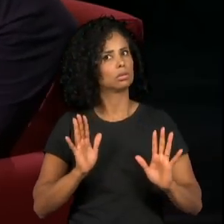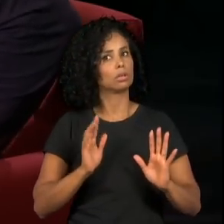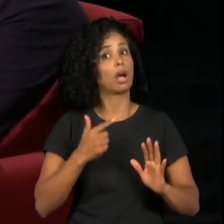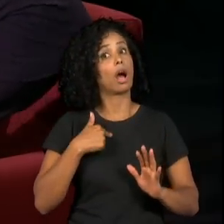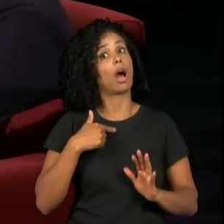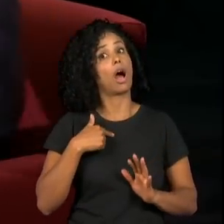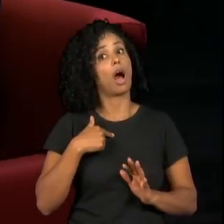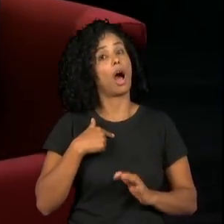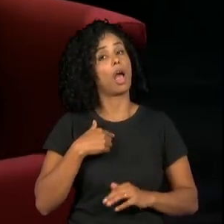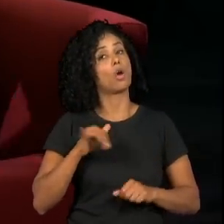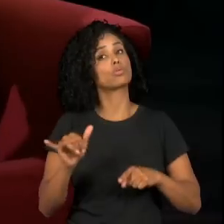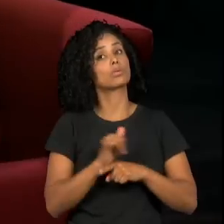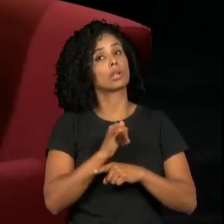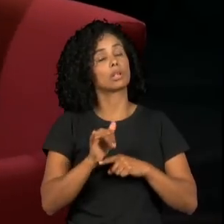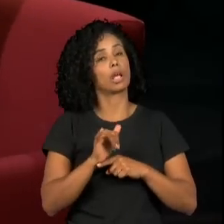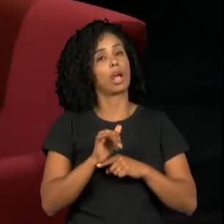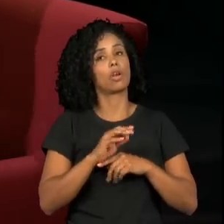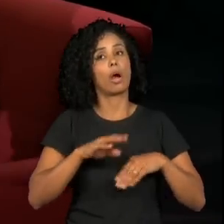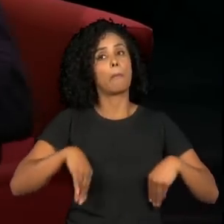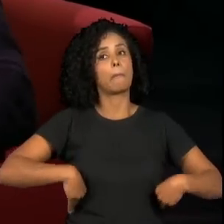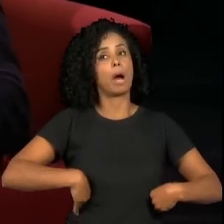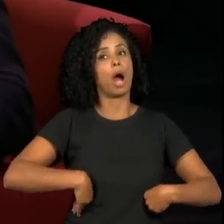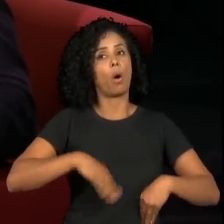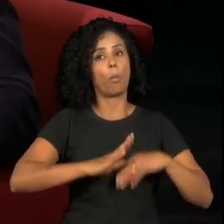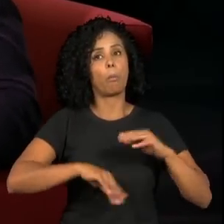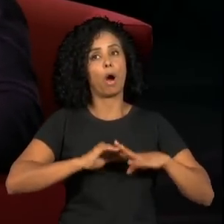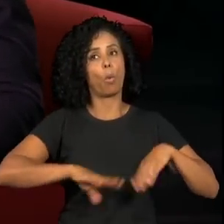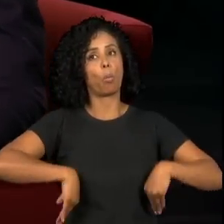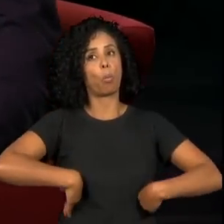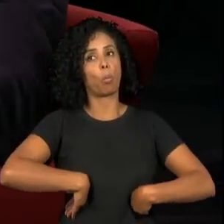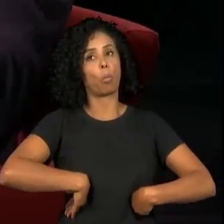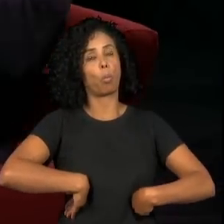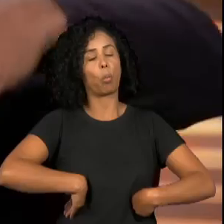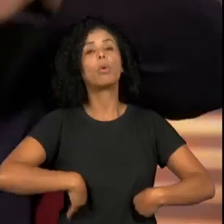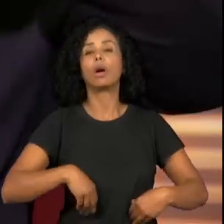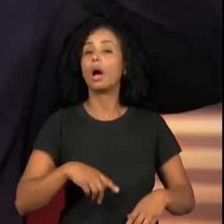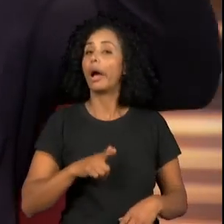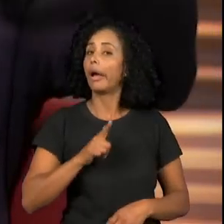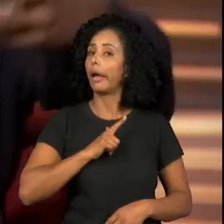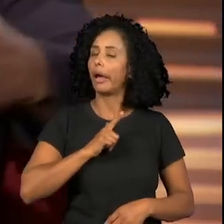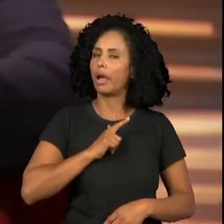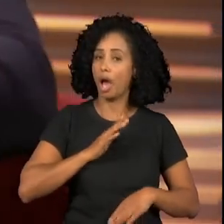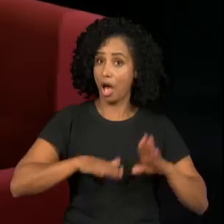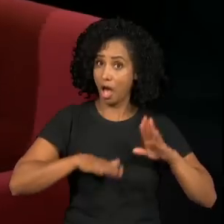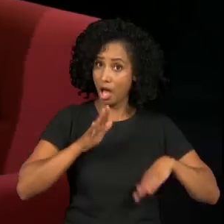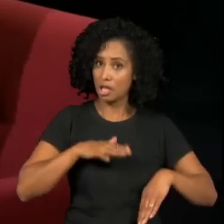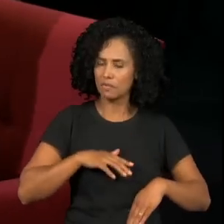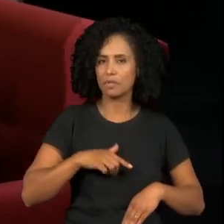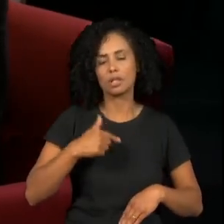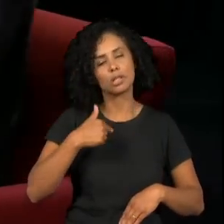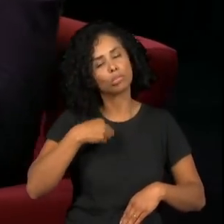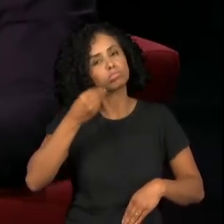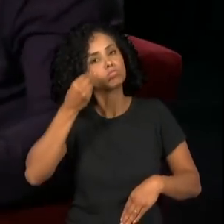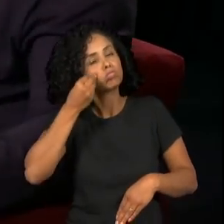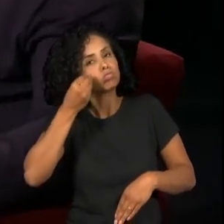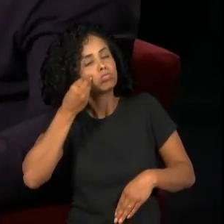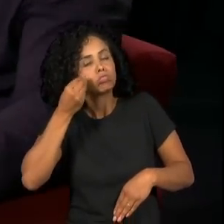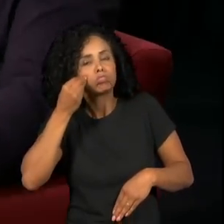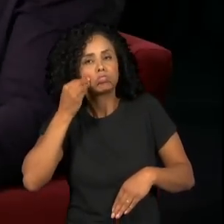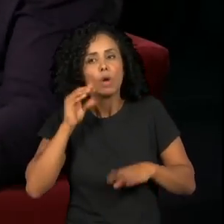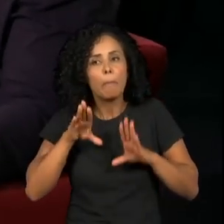trás, enquanto todas as pessoas estão do meu lado, metendo a mão e tudo, eu fico olhando. Aí, às vezes, que eu me toco, pode pegar umas paradas e